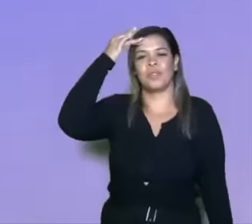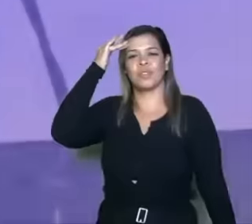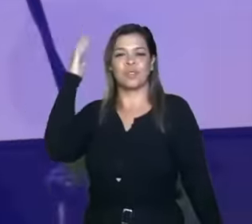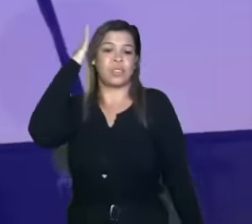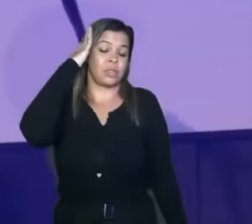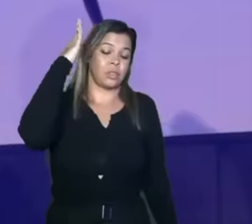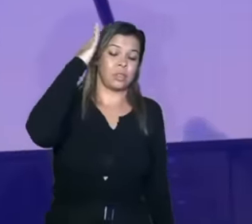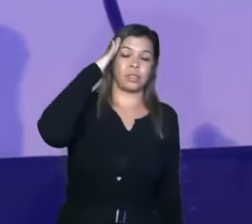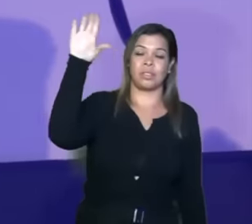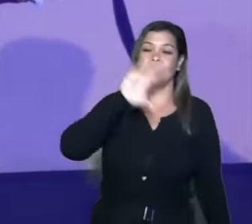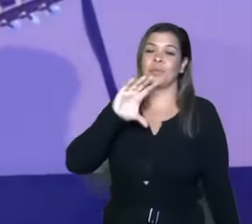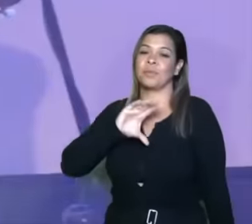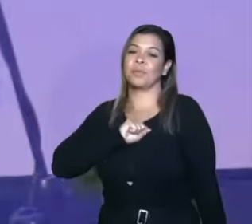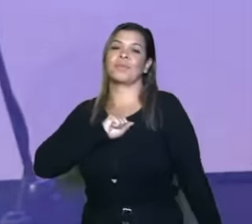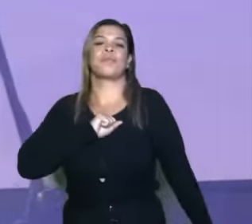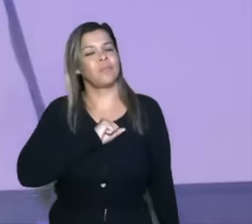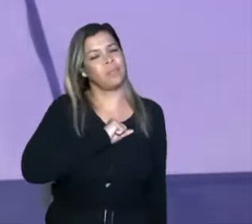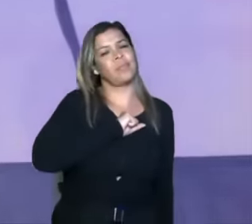sabe amar,